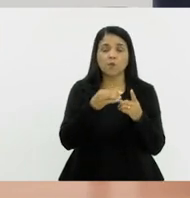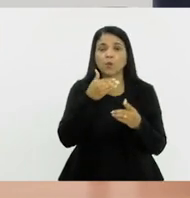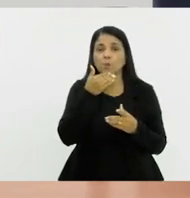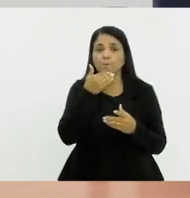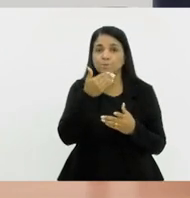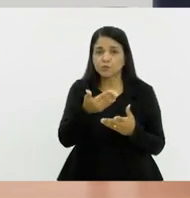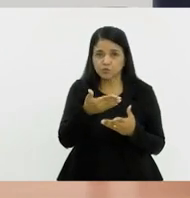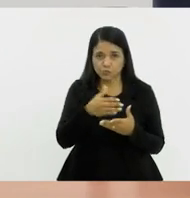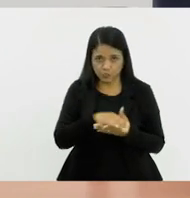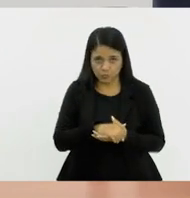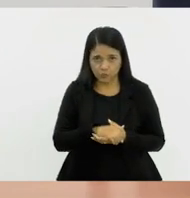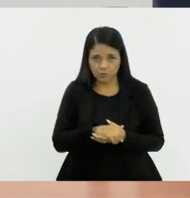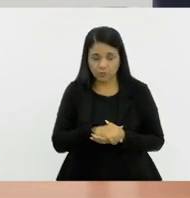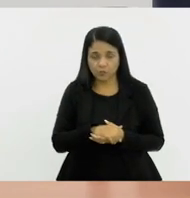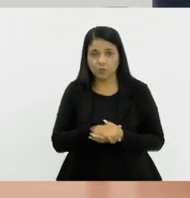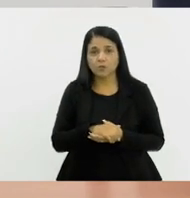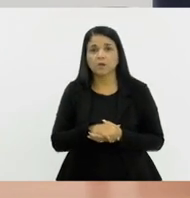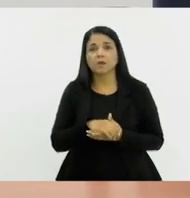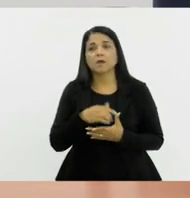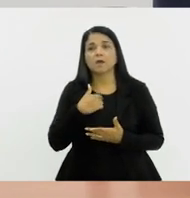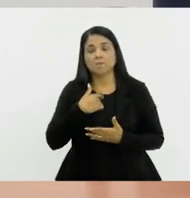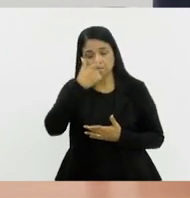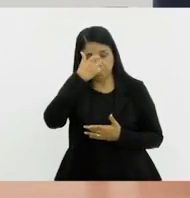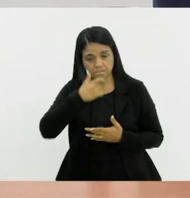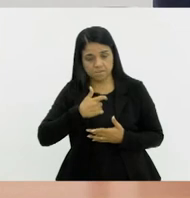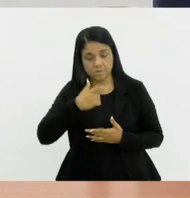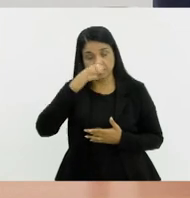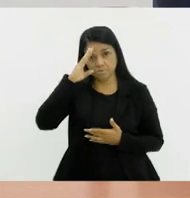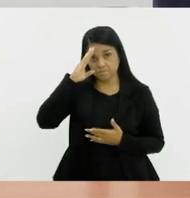editados. A minha principal